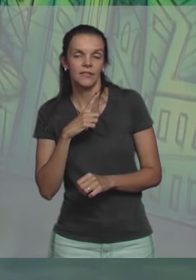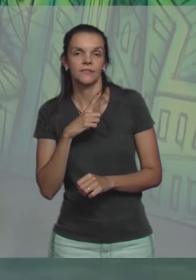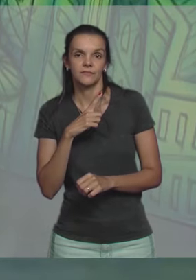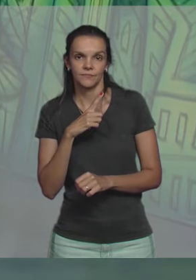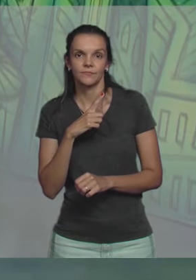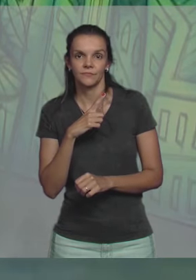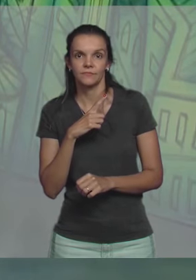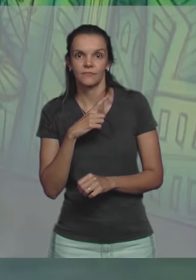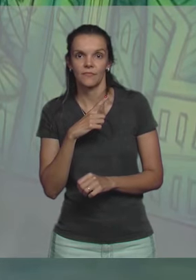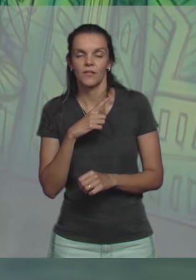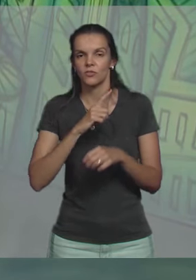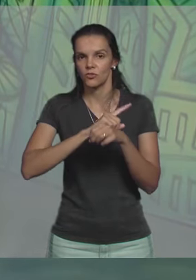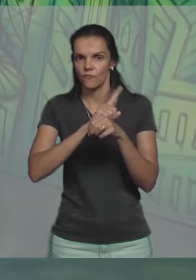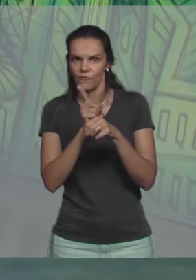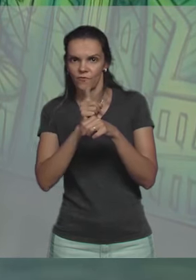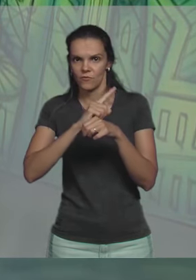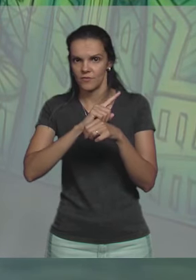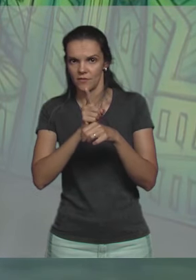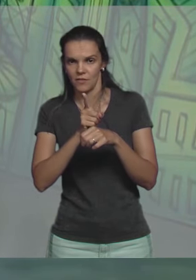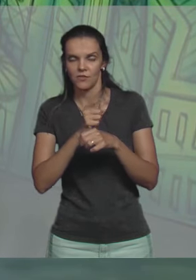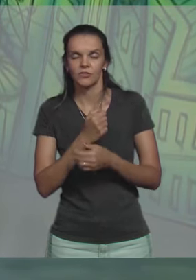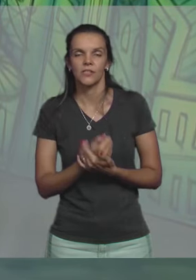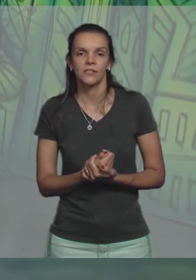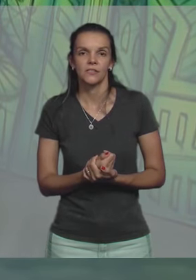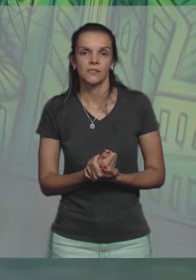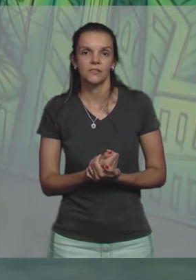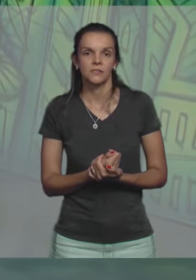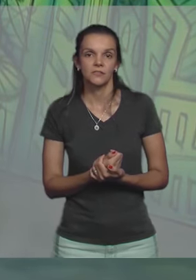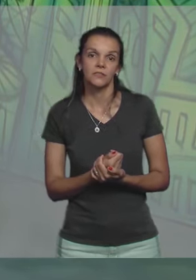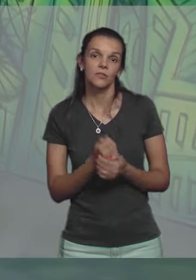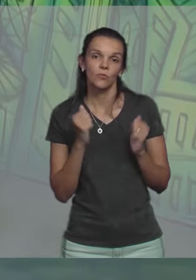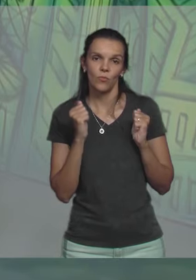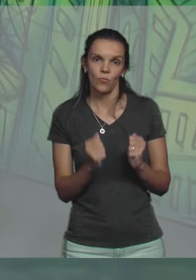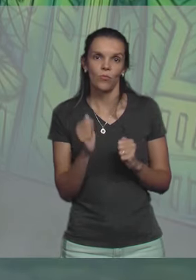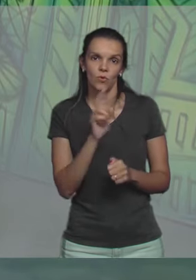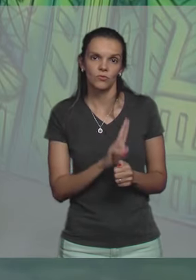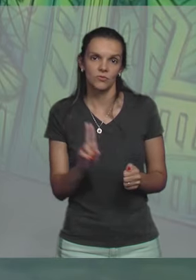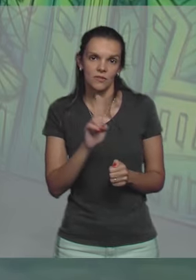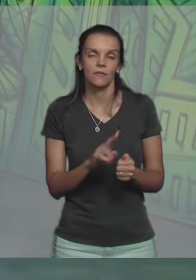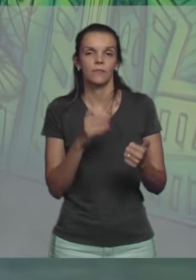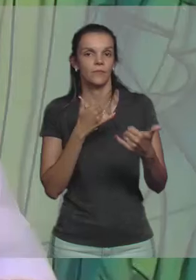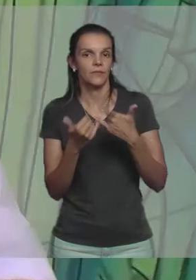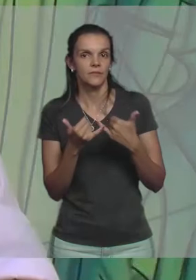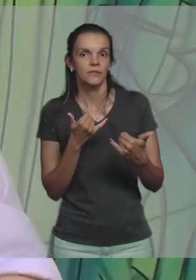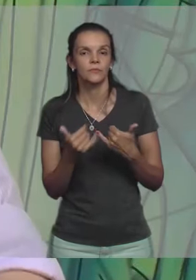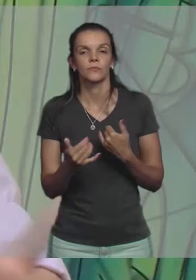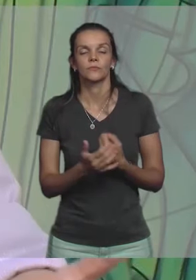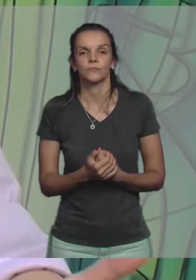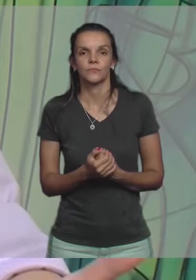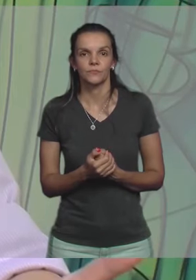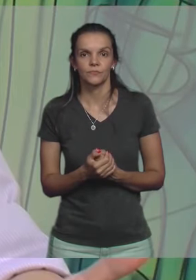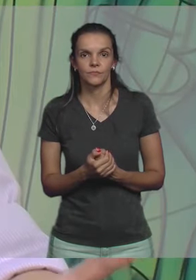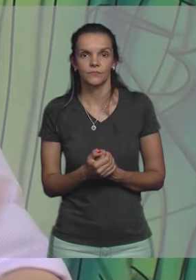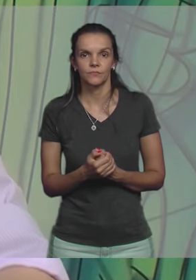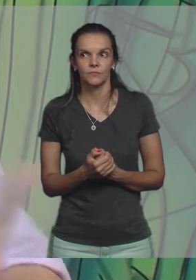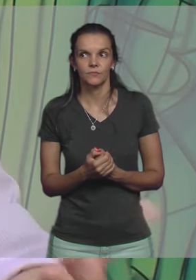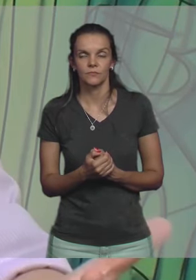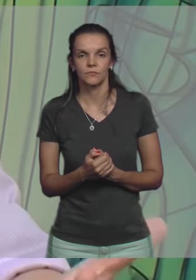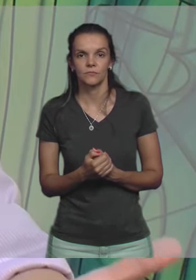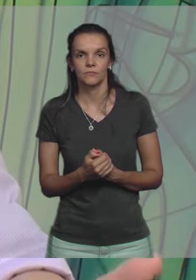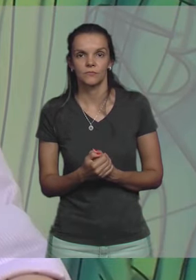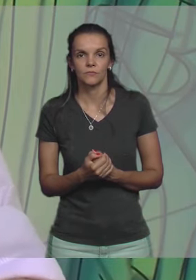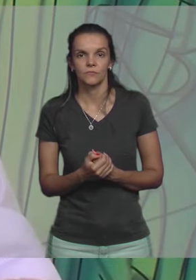atenuadores de velocidade, que são recursos que a gente pode utilizar. Por exemplo, se sabe